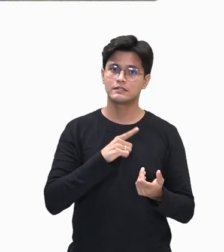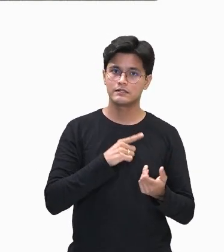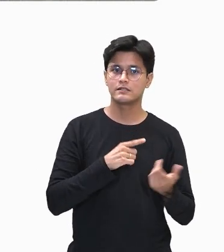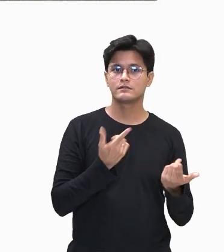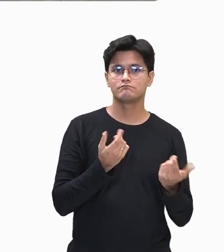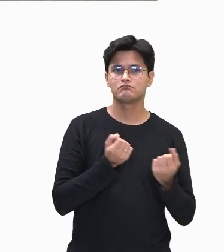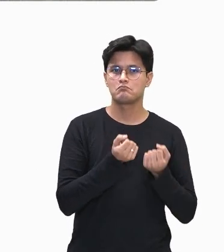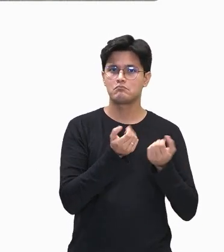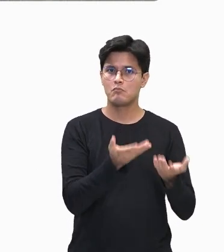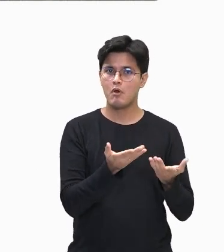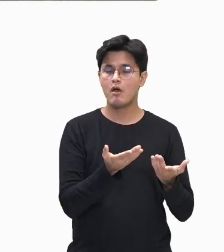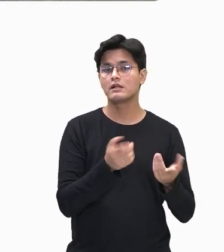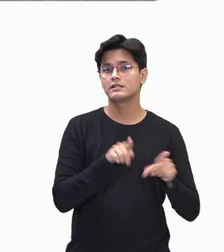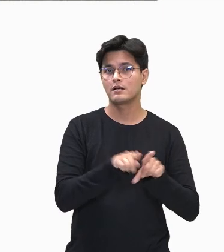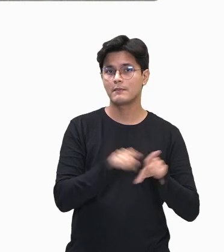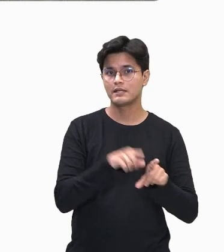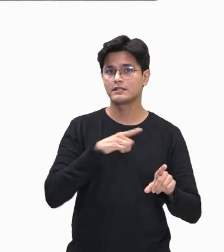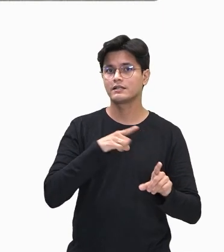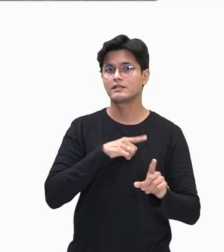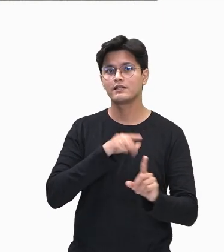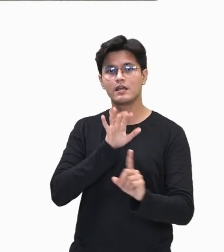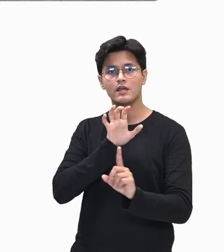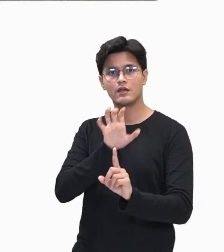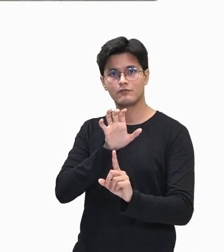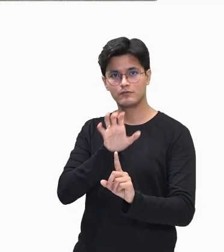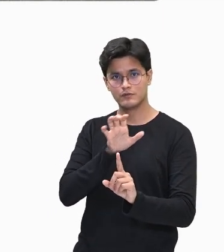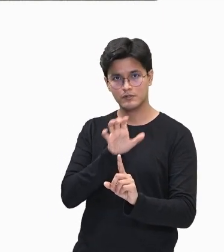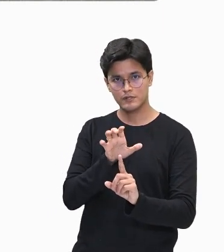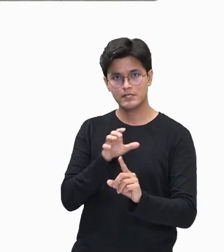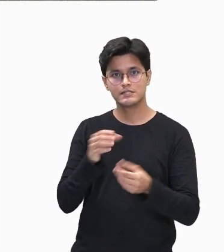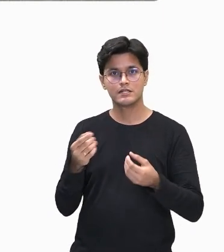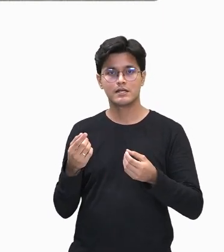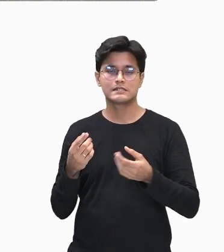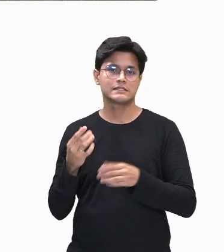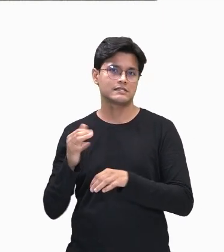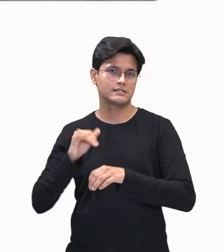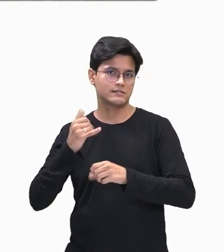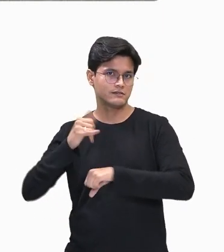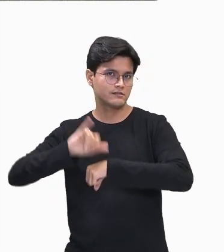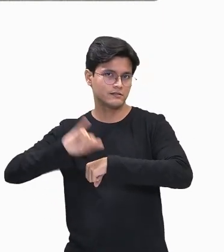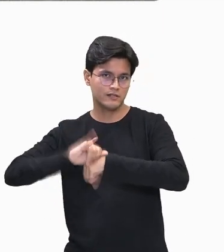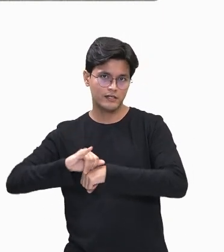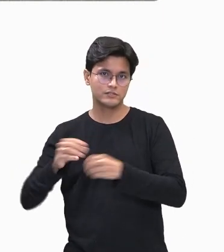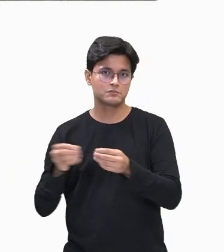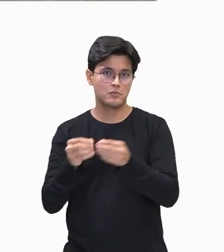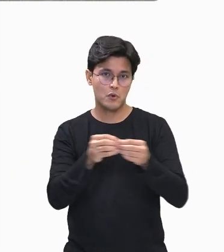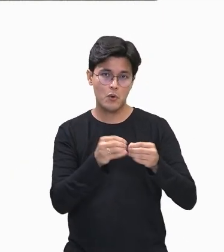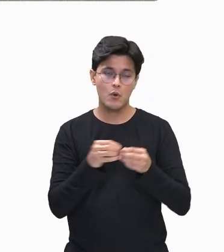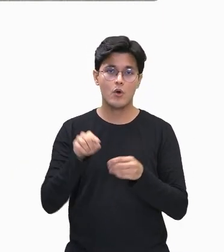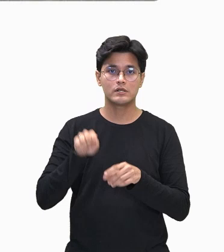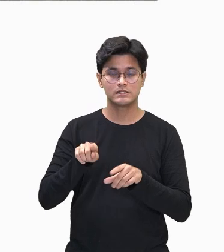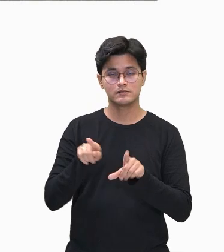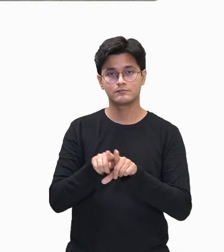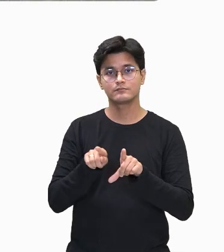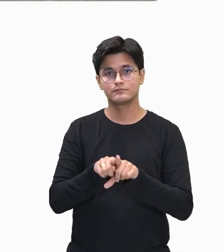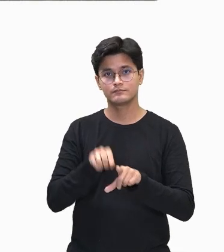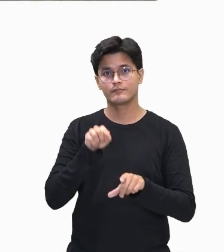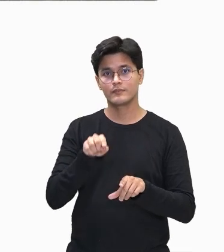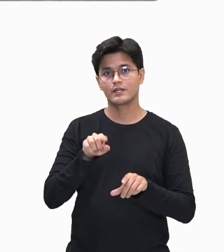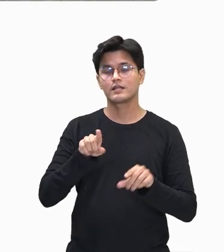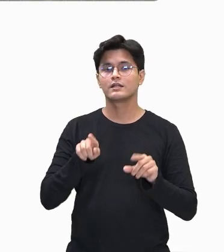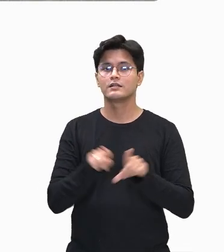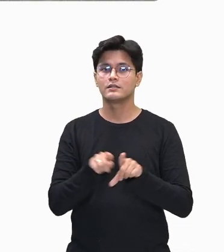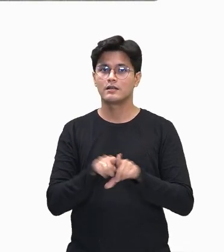possuem área de influência sobre as regiões que estão localizadas, né? Cidades complementam e polarizam milhares de